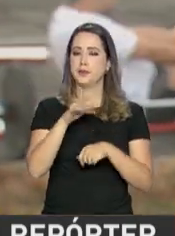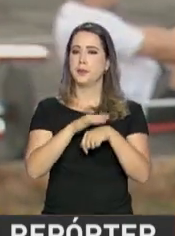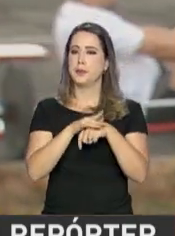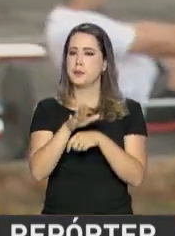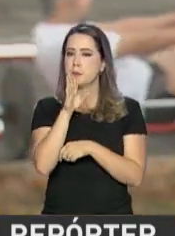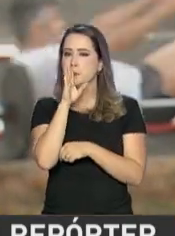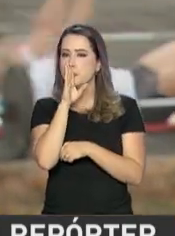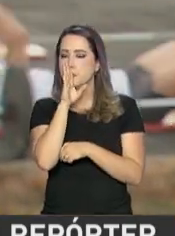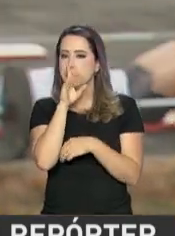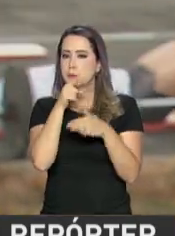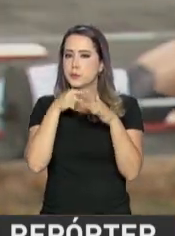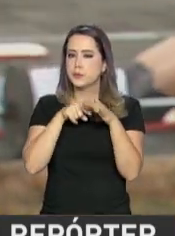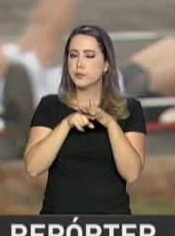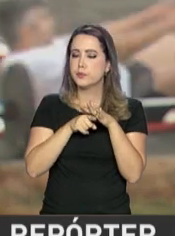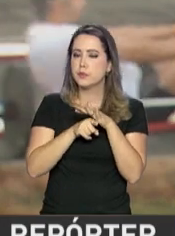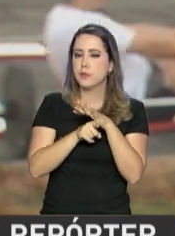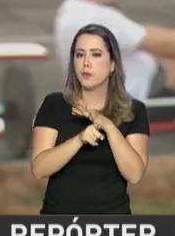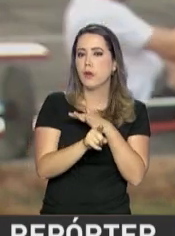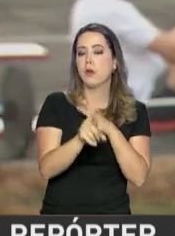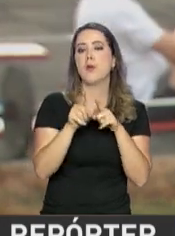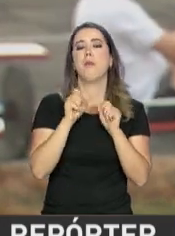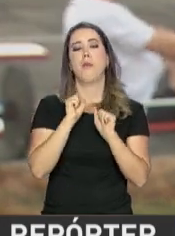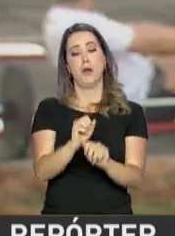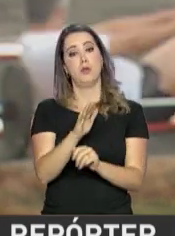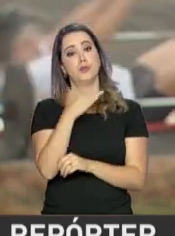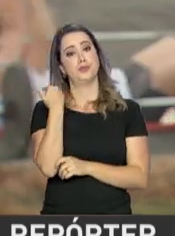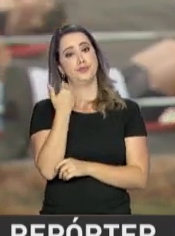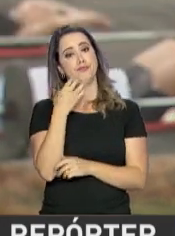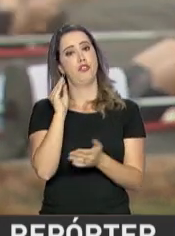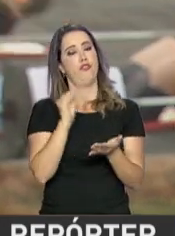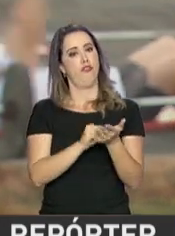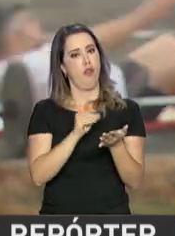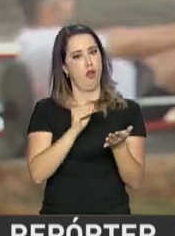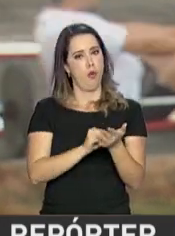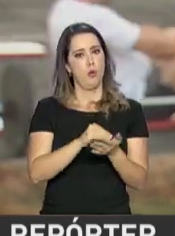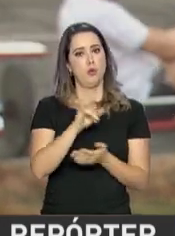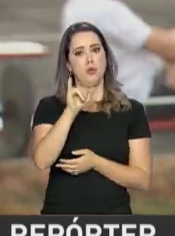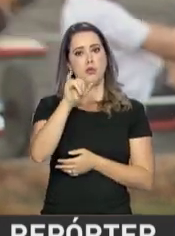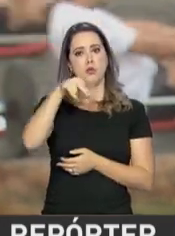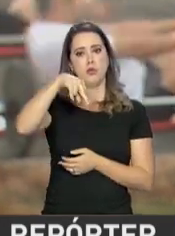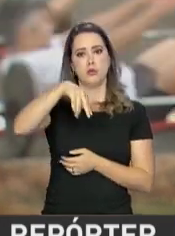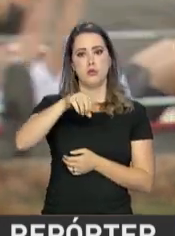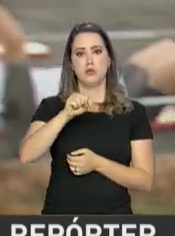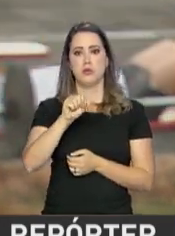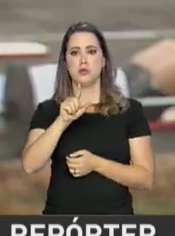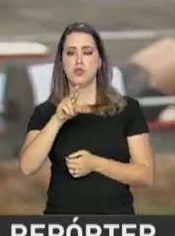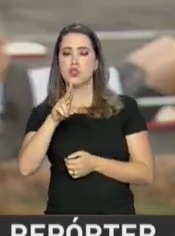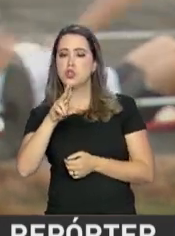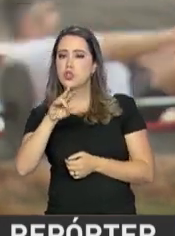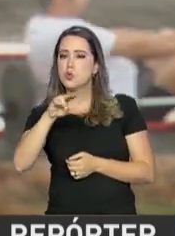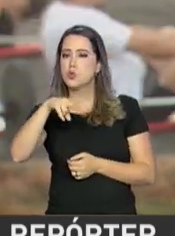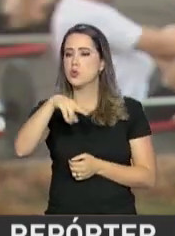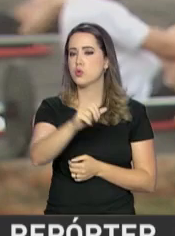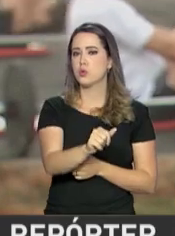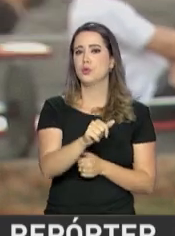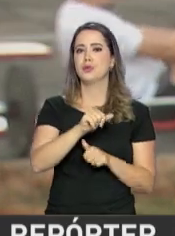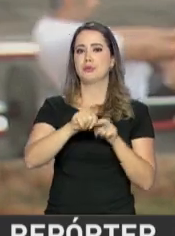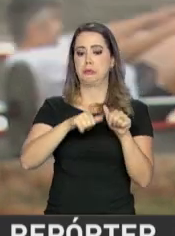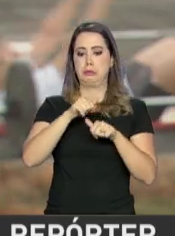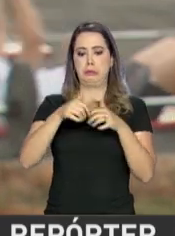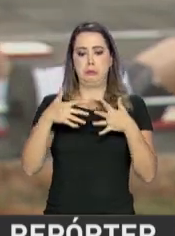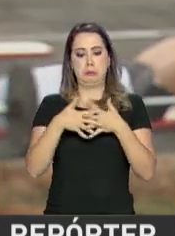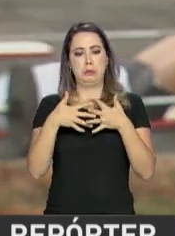morte normalmente ela ocorre pela falta de insulina produzida pelo pâncreas o que diz controla a quantidade de glicose